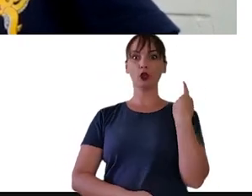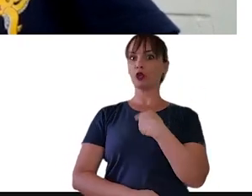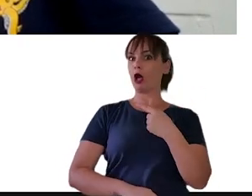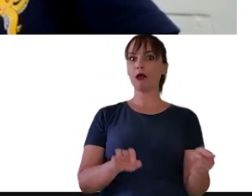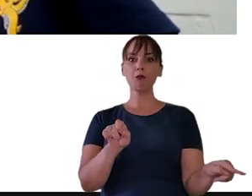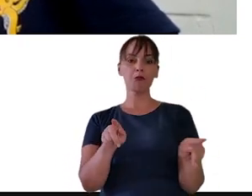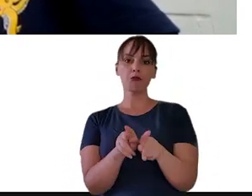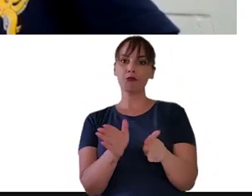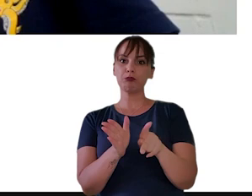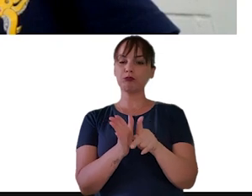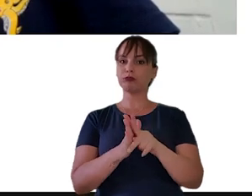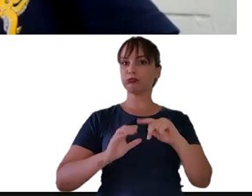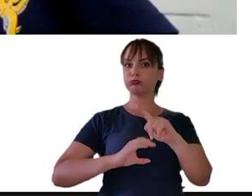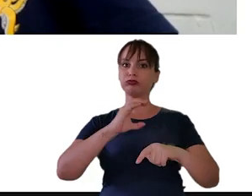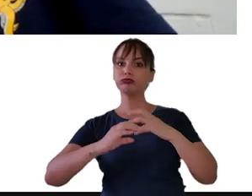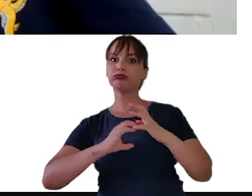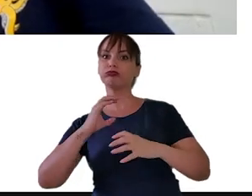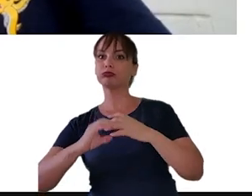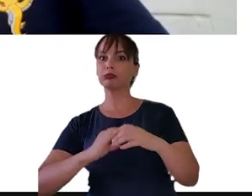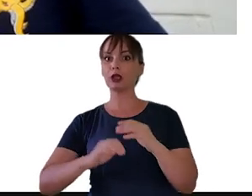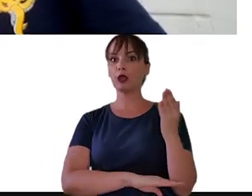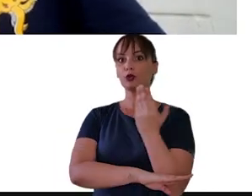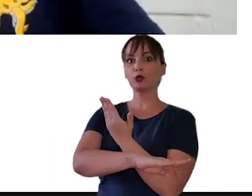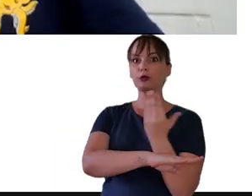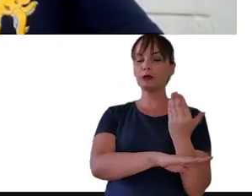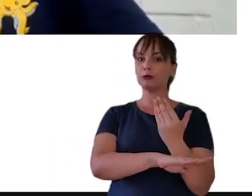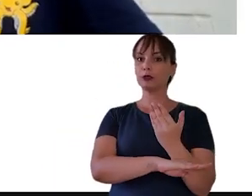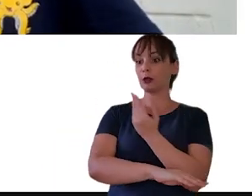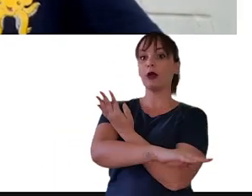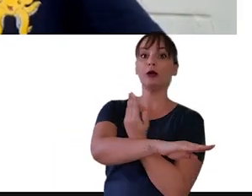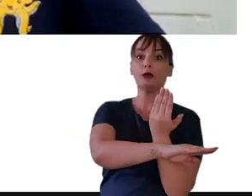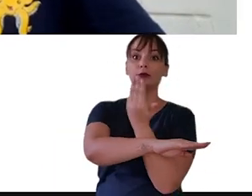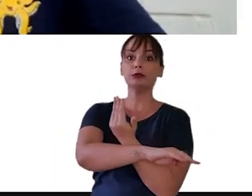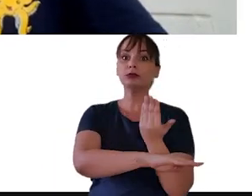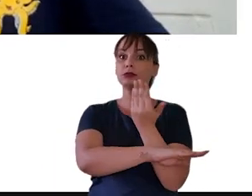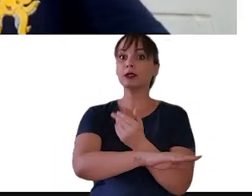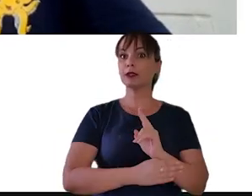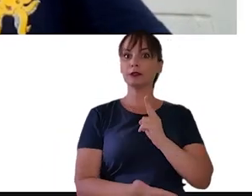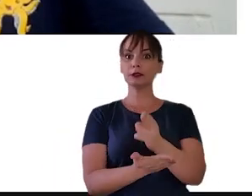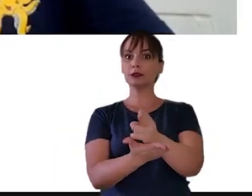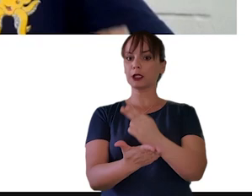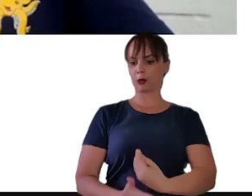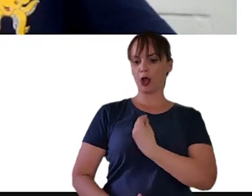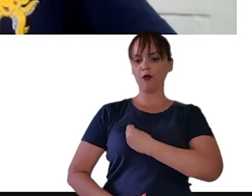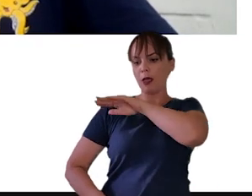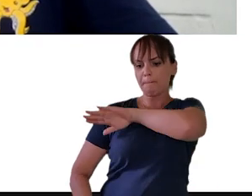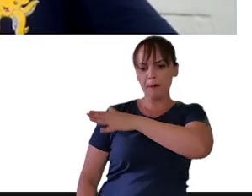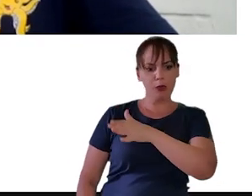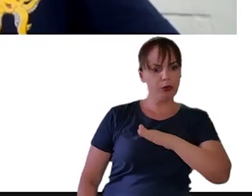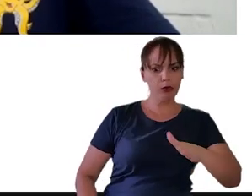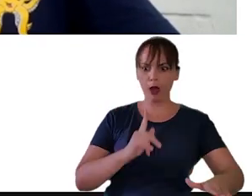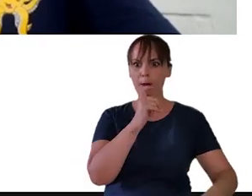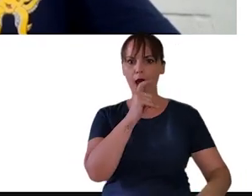parte do cardápio do tubarão, não é verdade? O tubarão sempre esteve lá no mar, eles sempre existiram